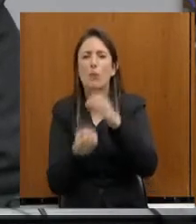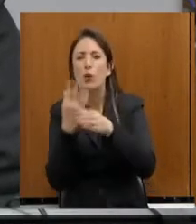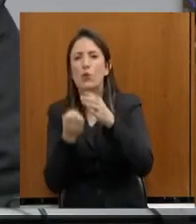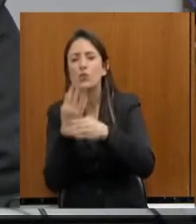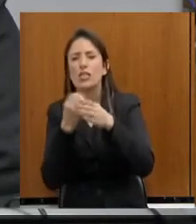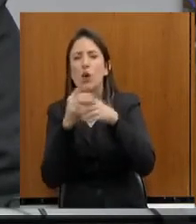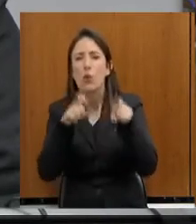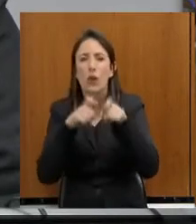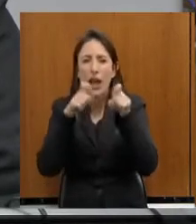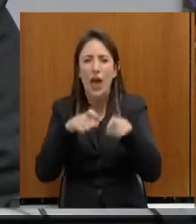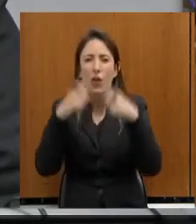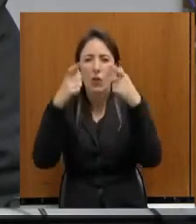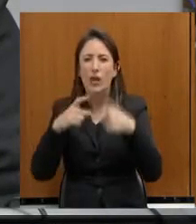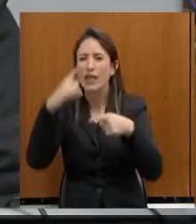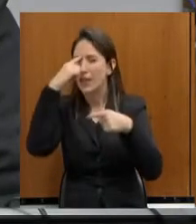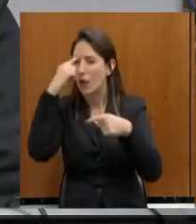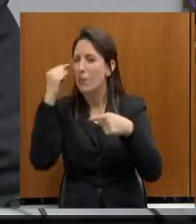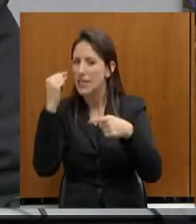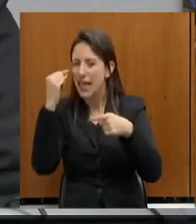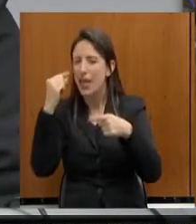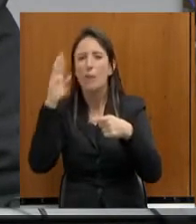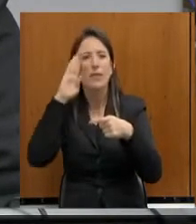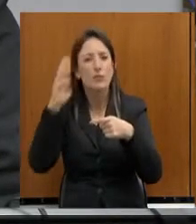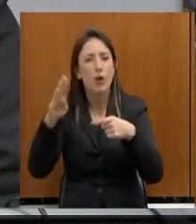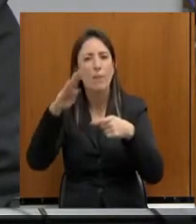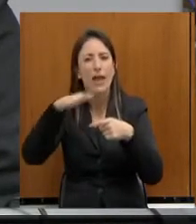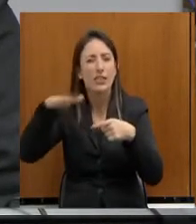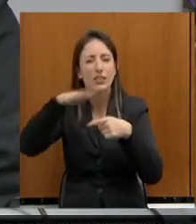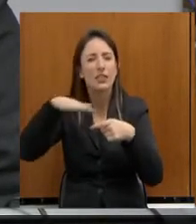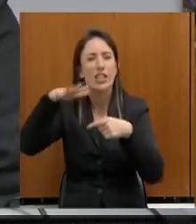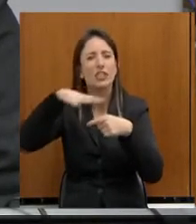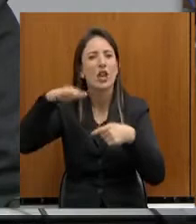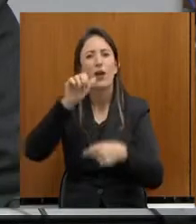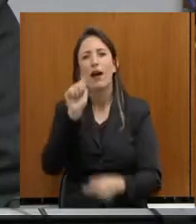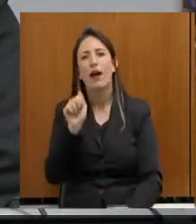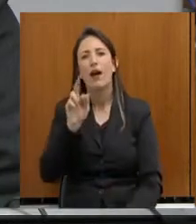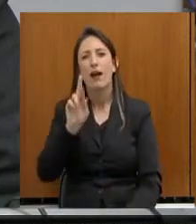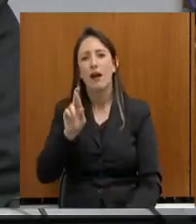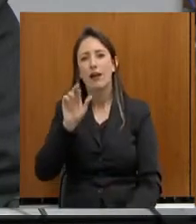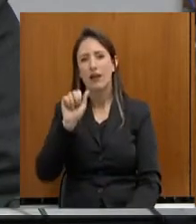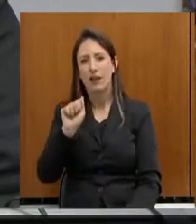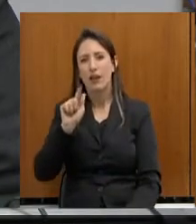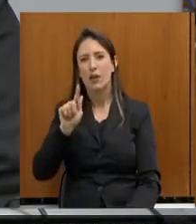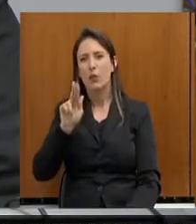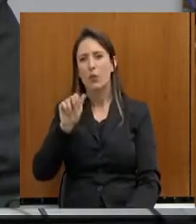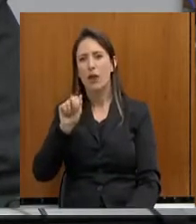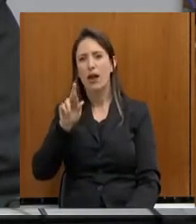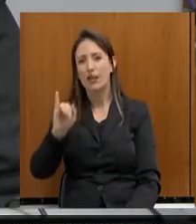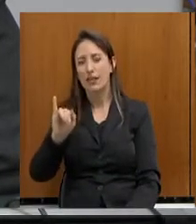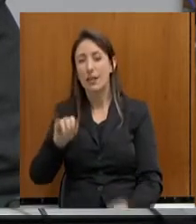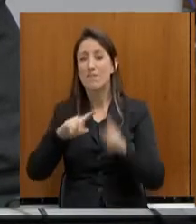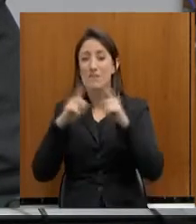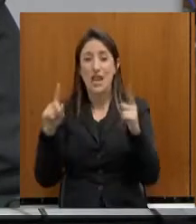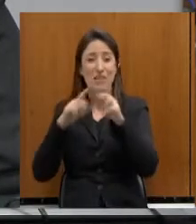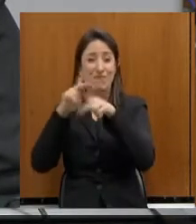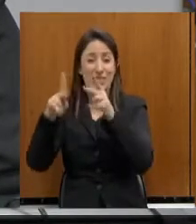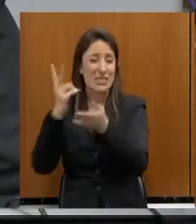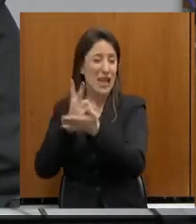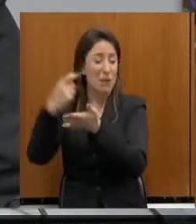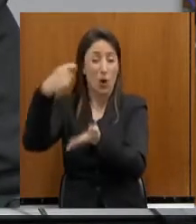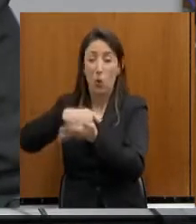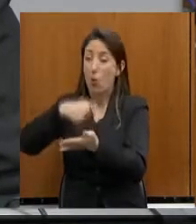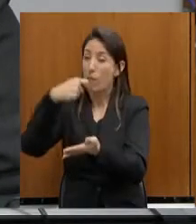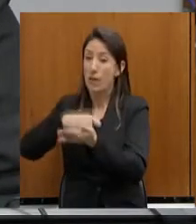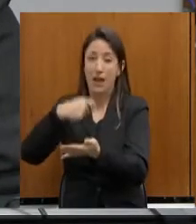na especificamente Araguari aquela região e nosso sempre somos cobrados não é pela